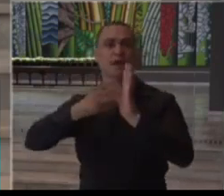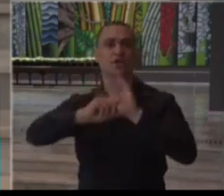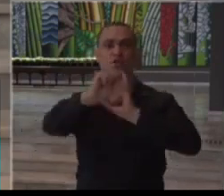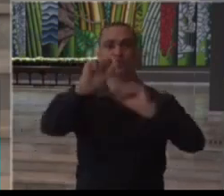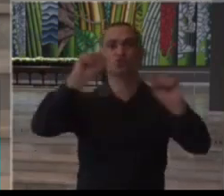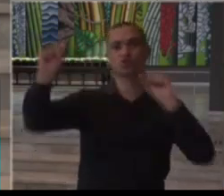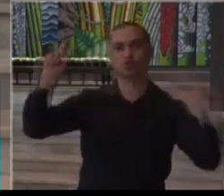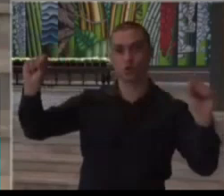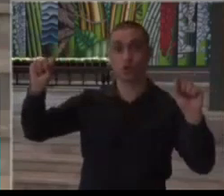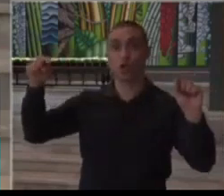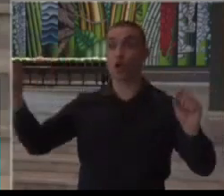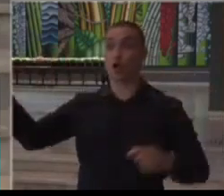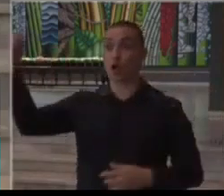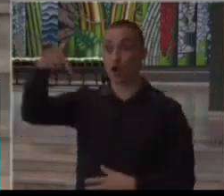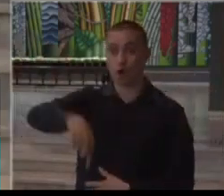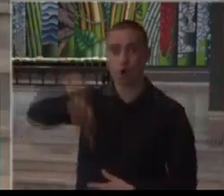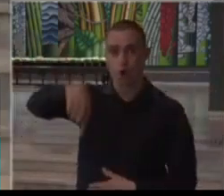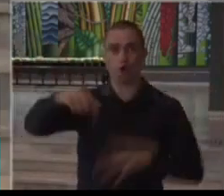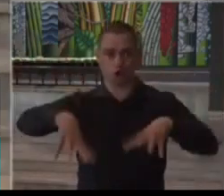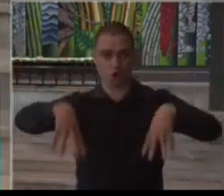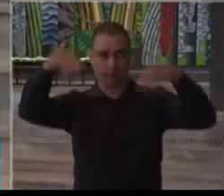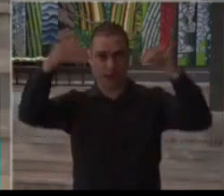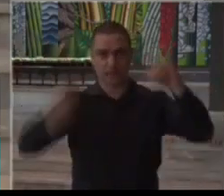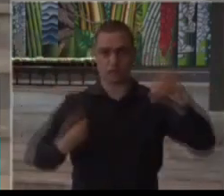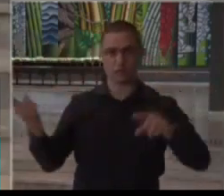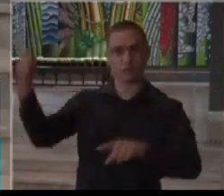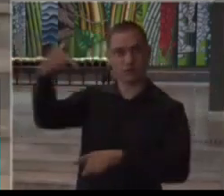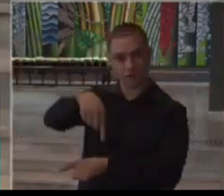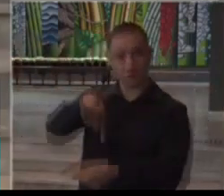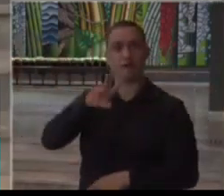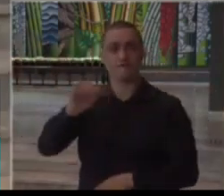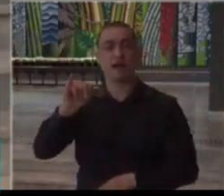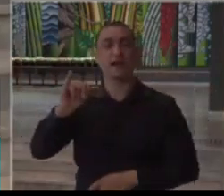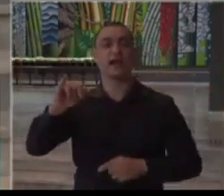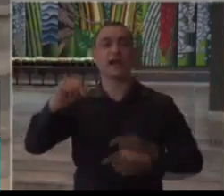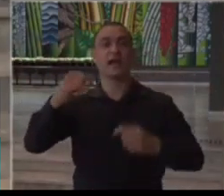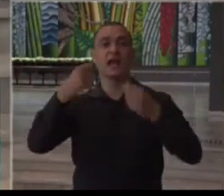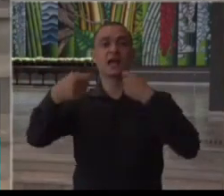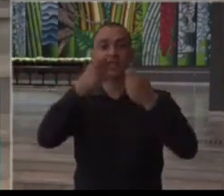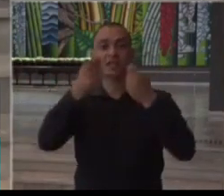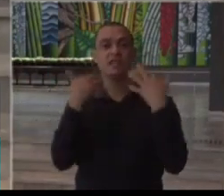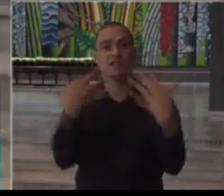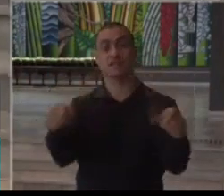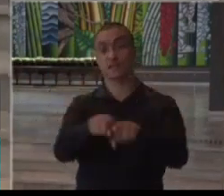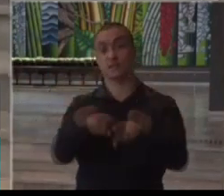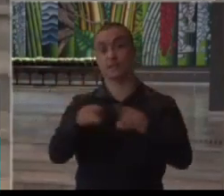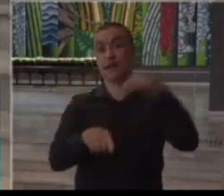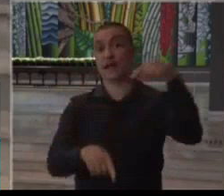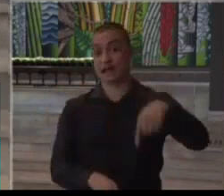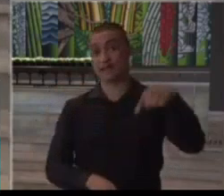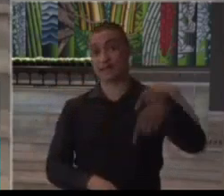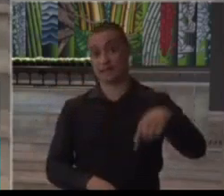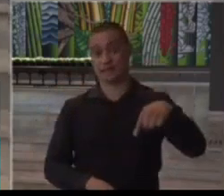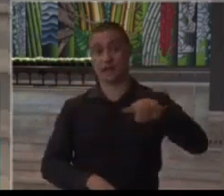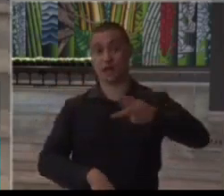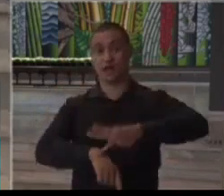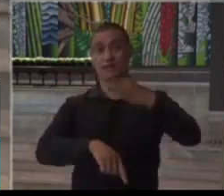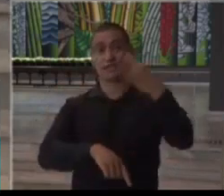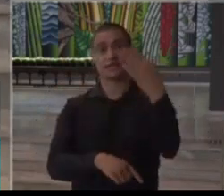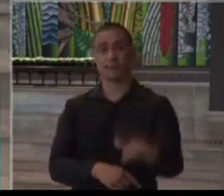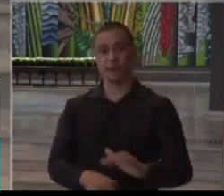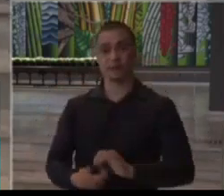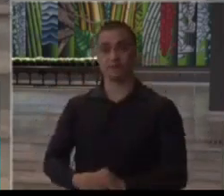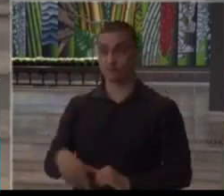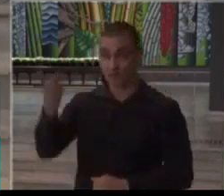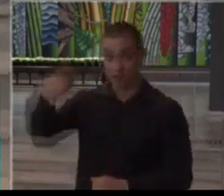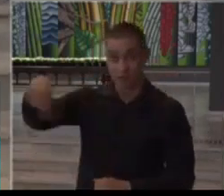partidários e parlamentares que estão hoje aqui no Palácio dos Bandeirantes, e haverá uma coletiva de imprensa aqui mesmo às